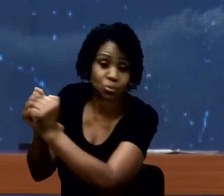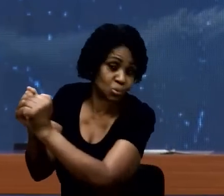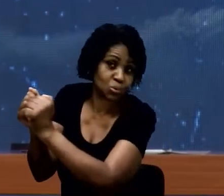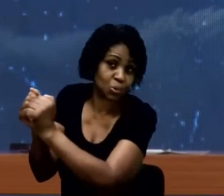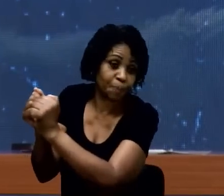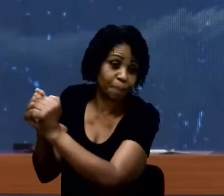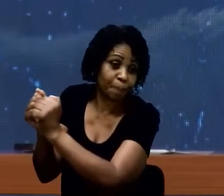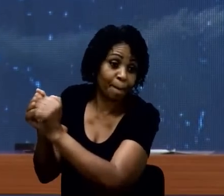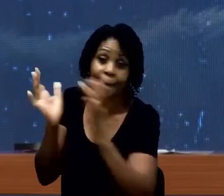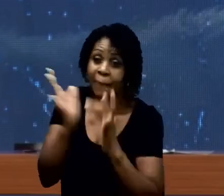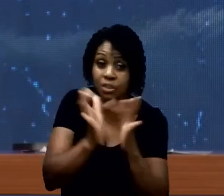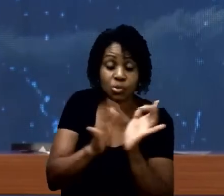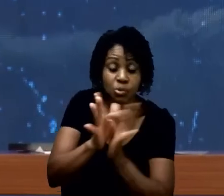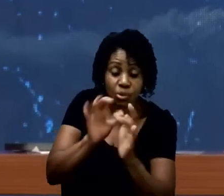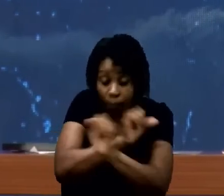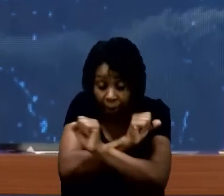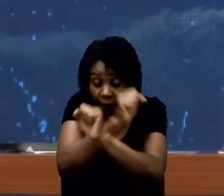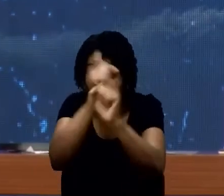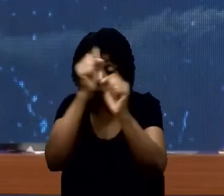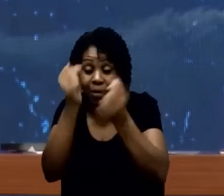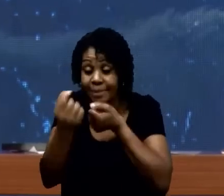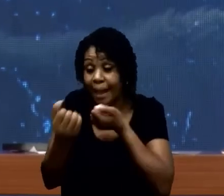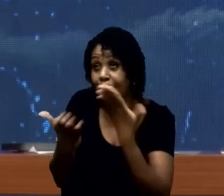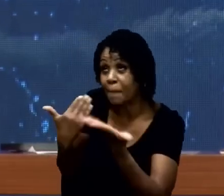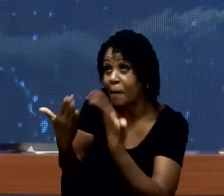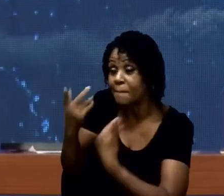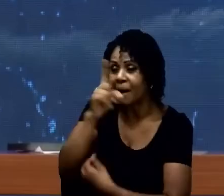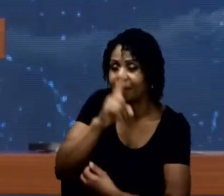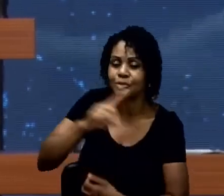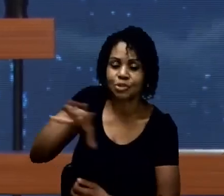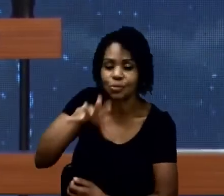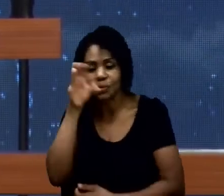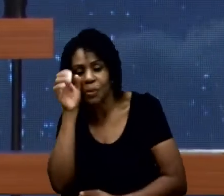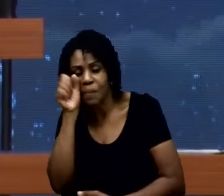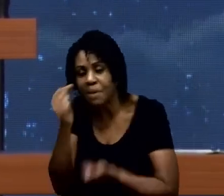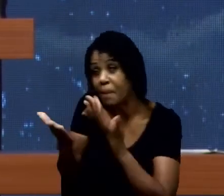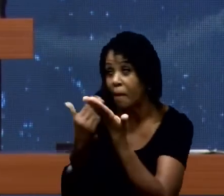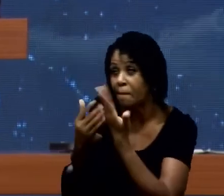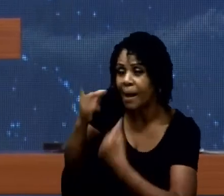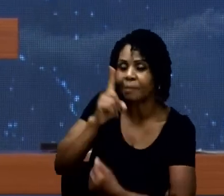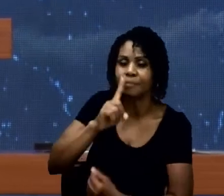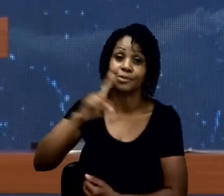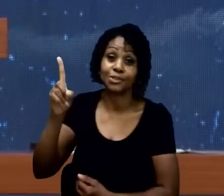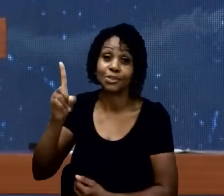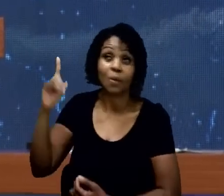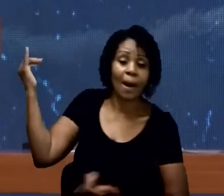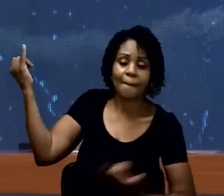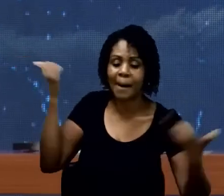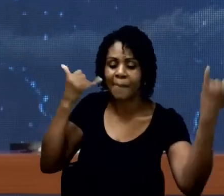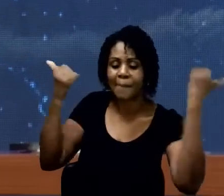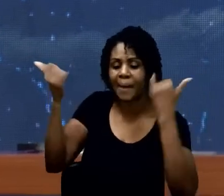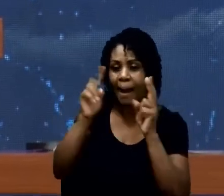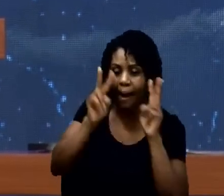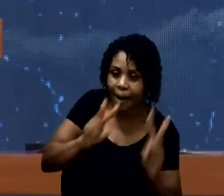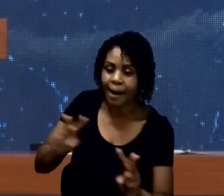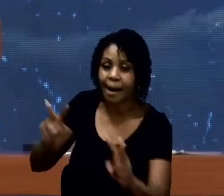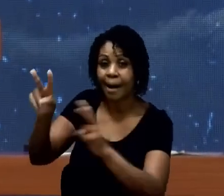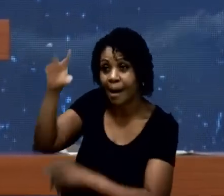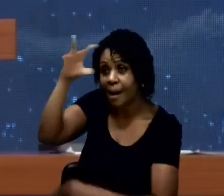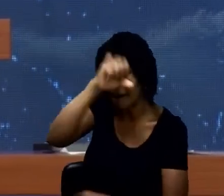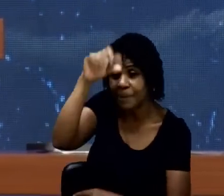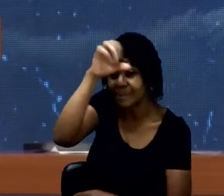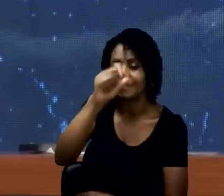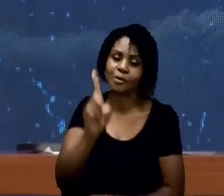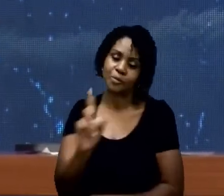Jesus. Jesus. Eu quero acordar falando contigo. quero dormir falando contigo. Jesus. Eu quero te ouvir. Jesus. Eu quero aprender